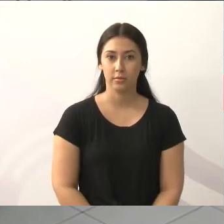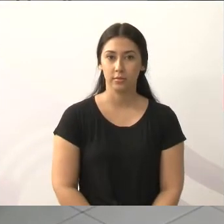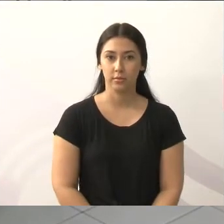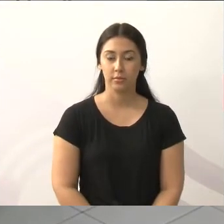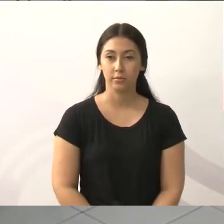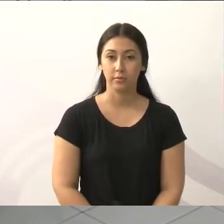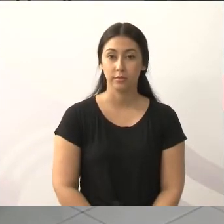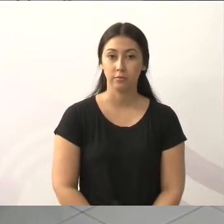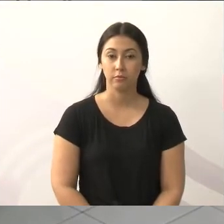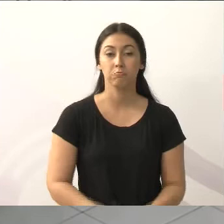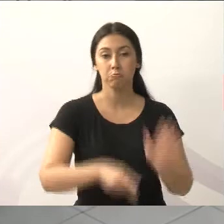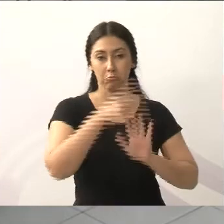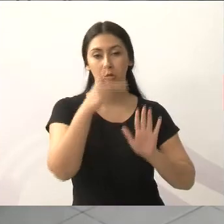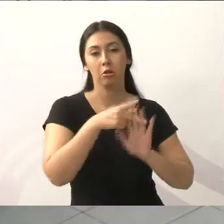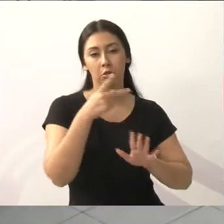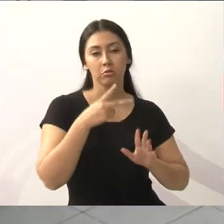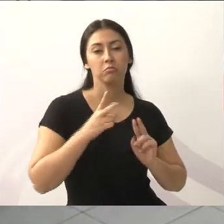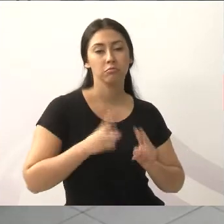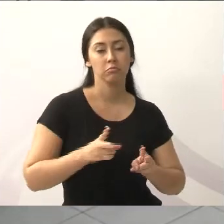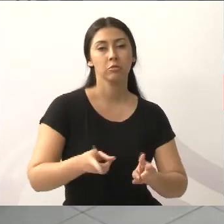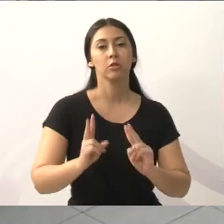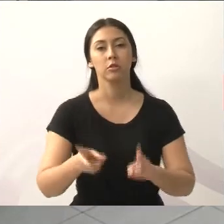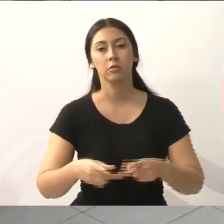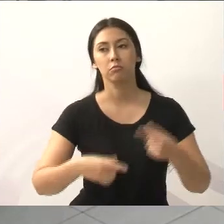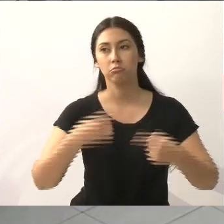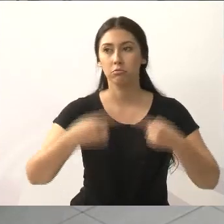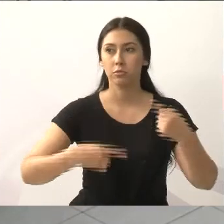O projeto continua em discussão.